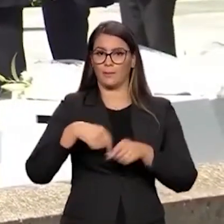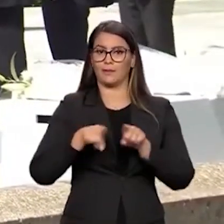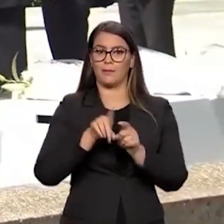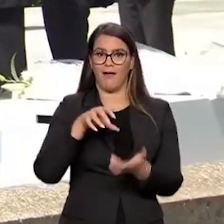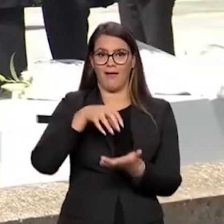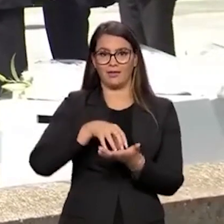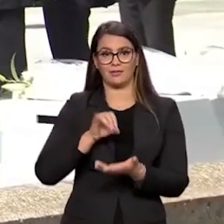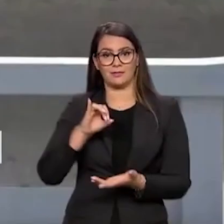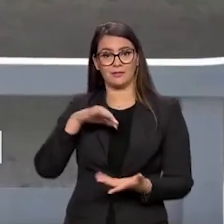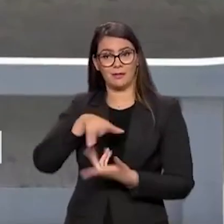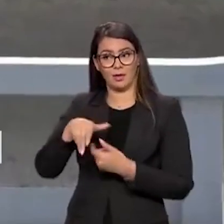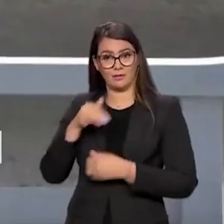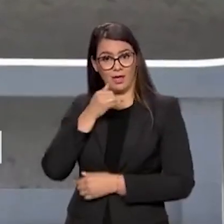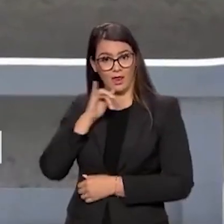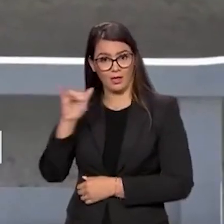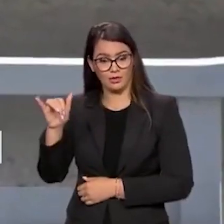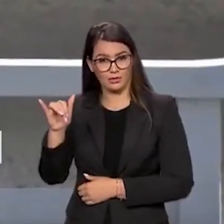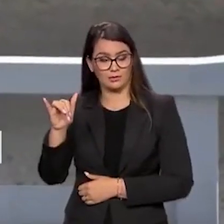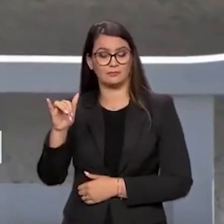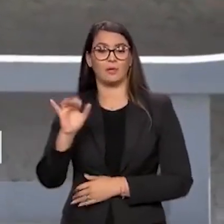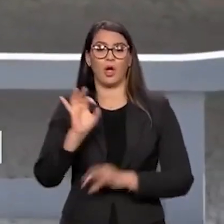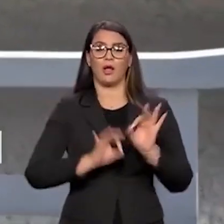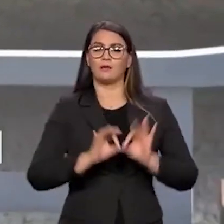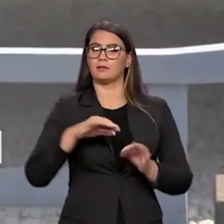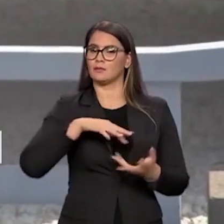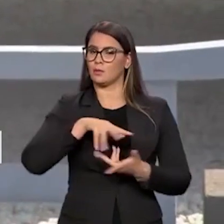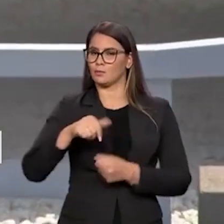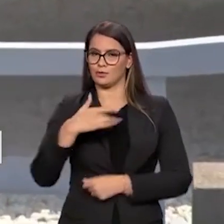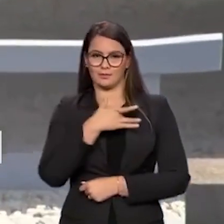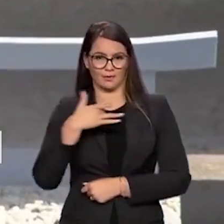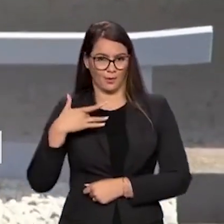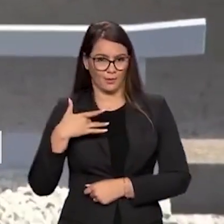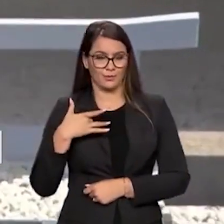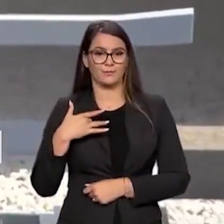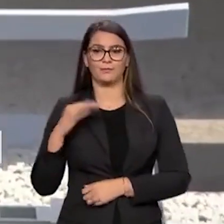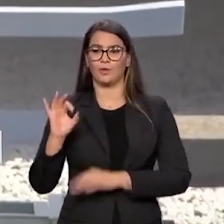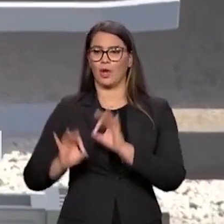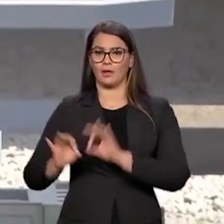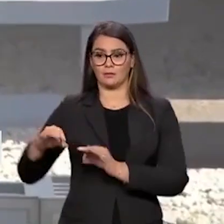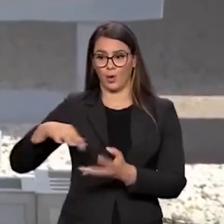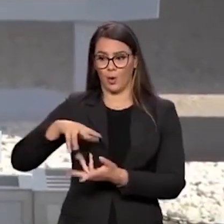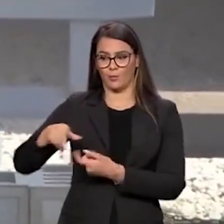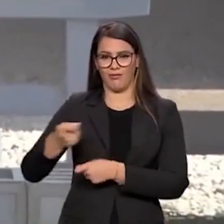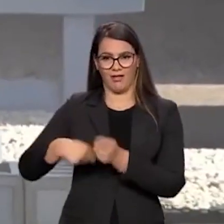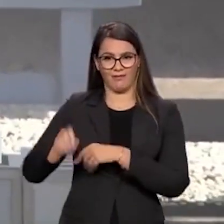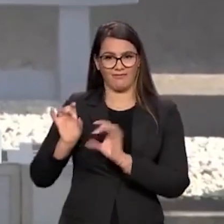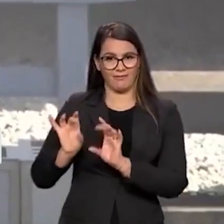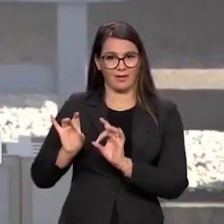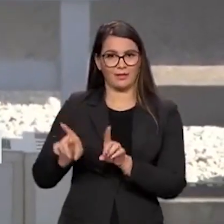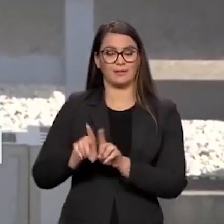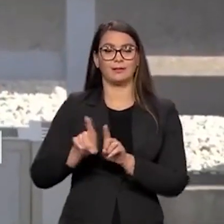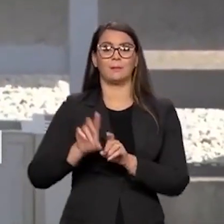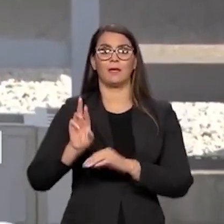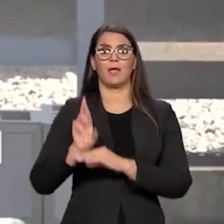Agência Internacional de Energia, Organização Mundial de Saúde, Organização Mundial do Comércio e também representantes da